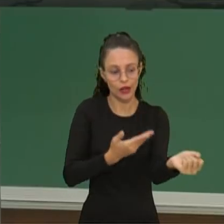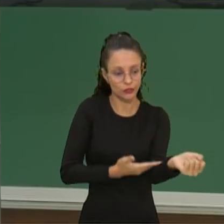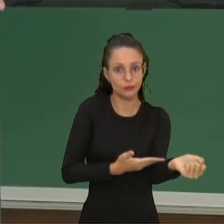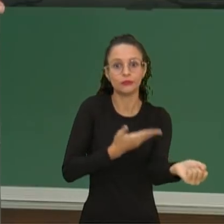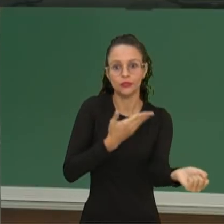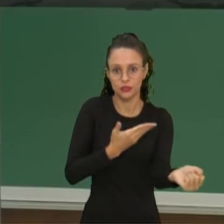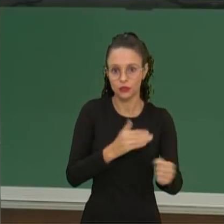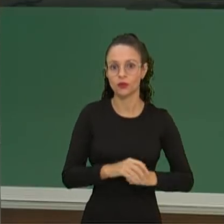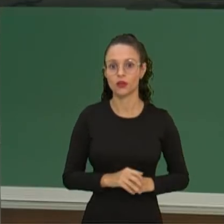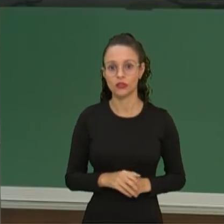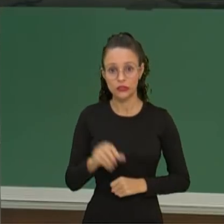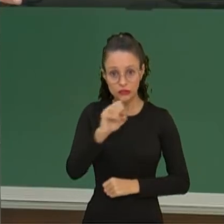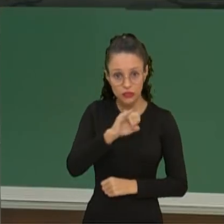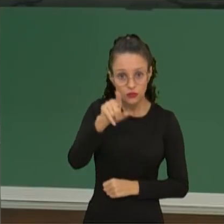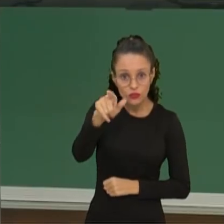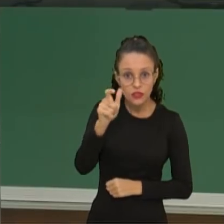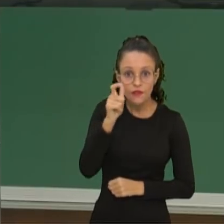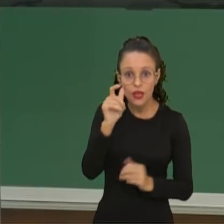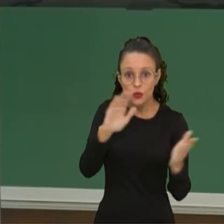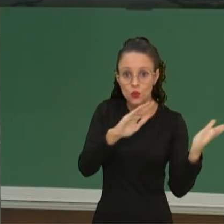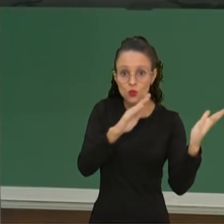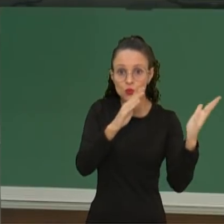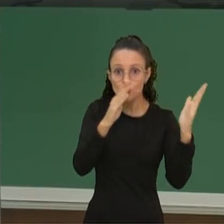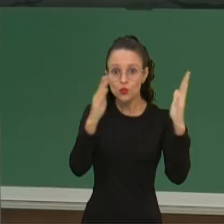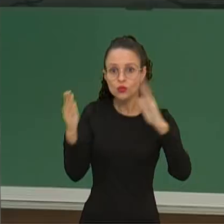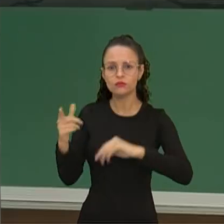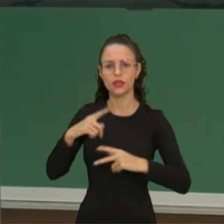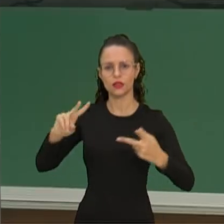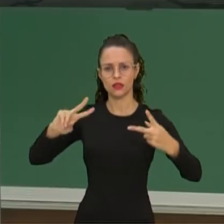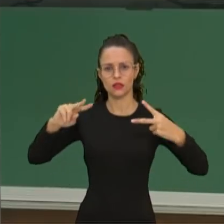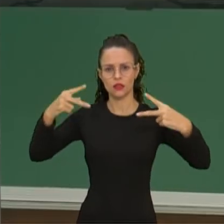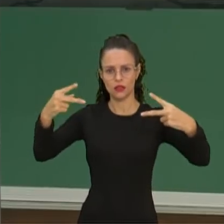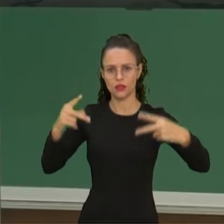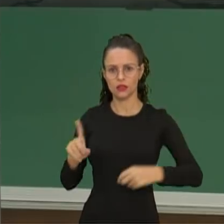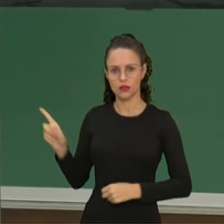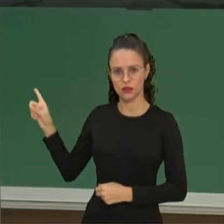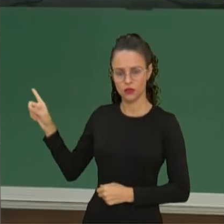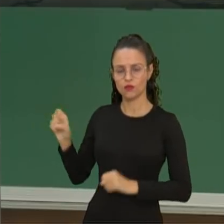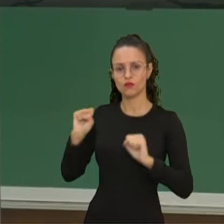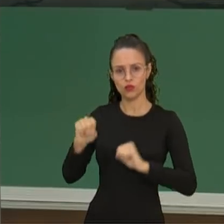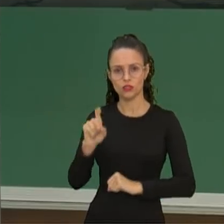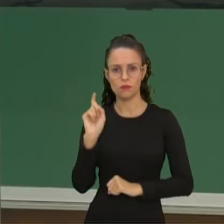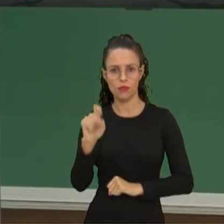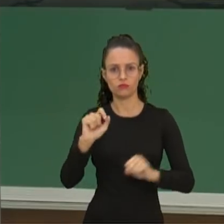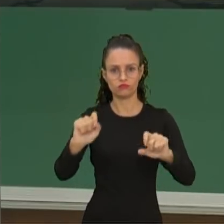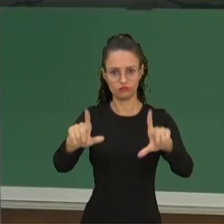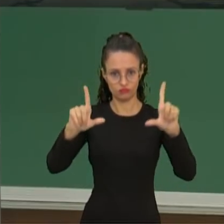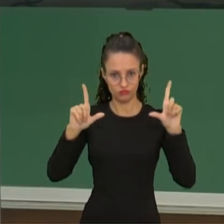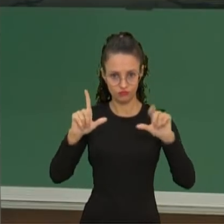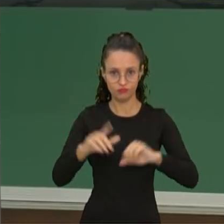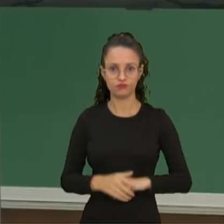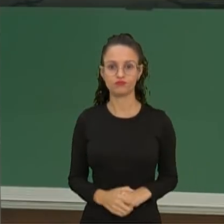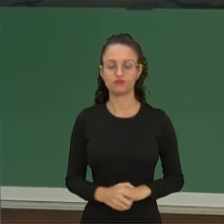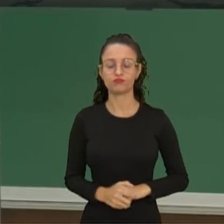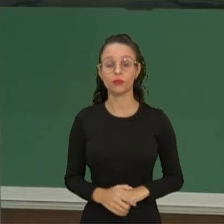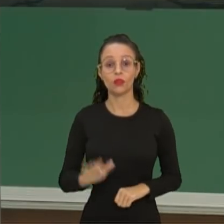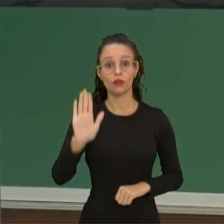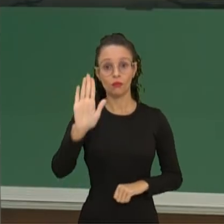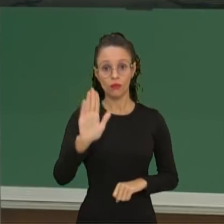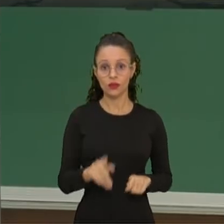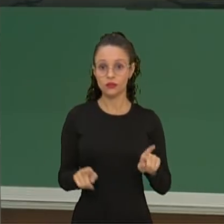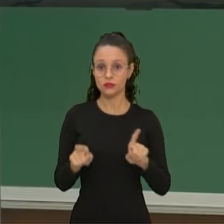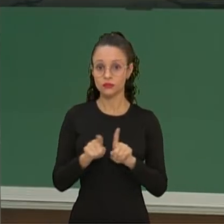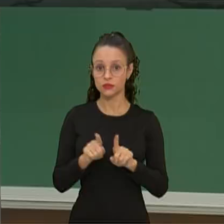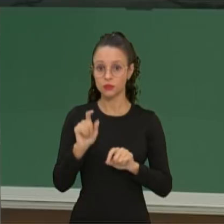Se quiser conferir toda essa matéria, tem aqui o link e o QR Code para vocês acessarem depois. Mas